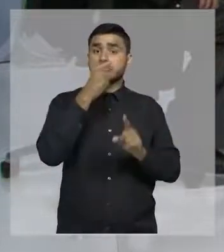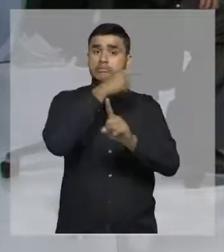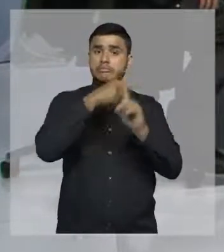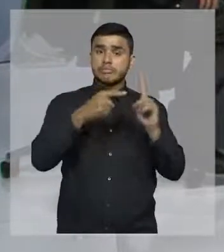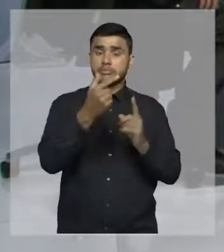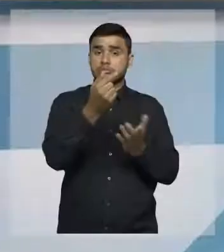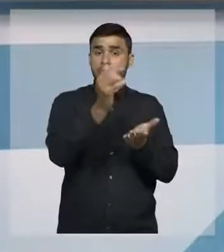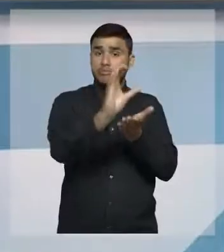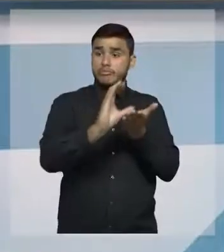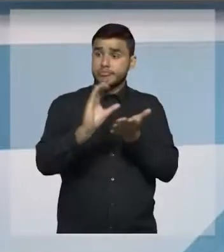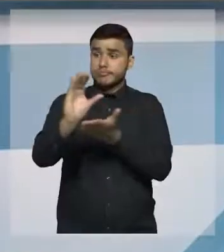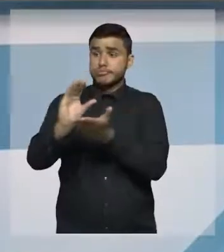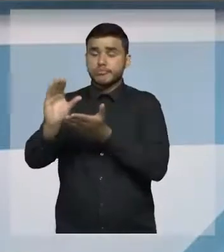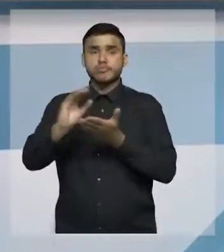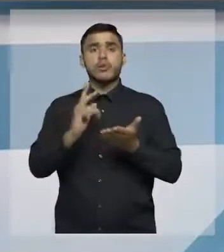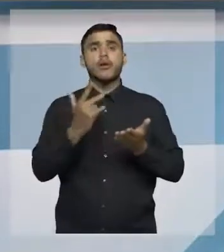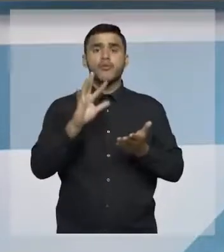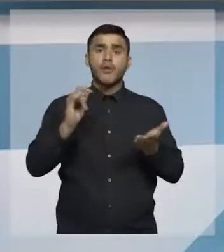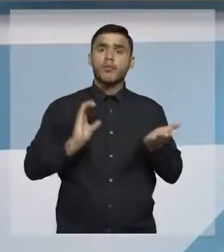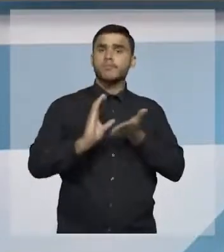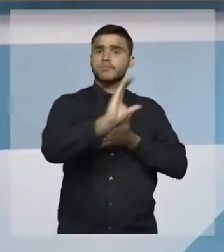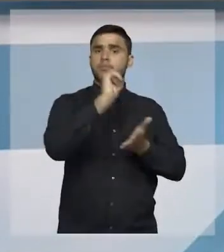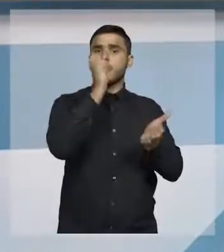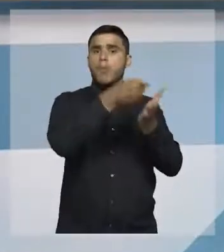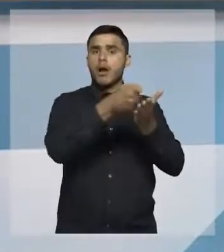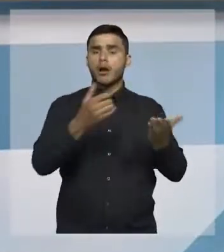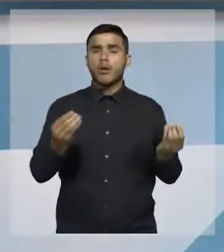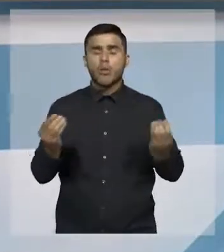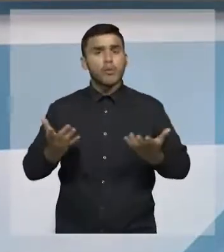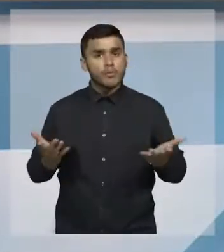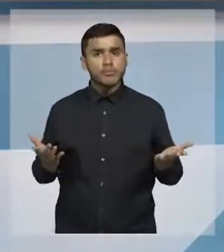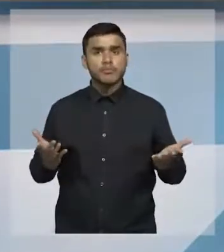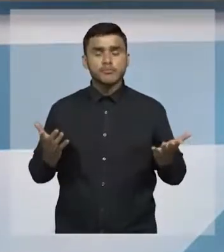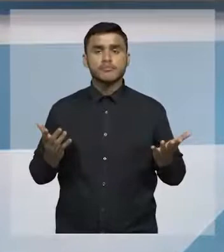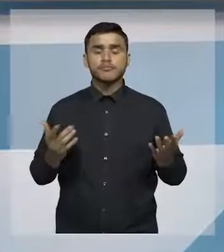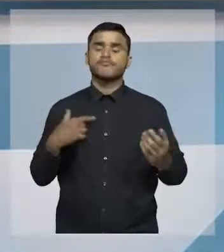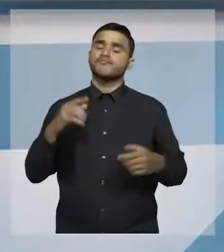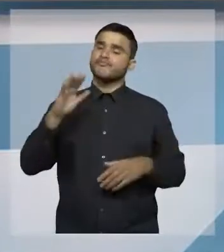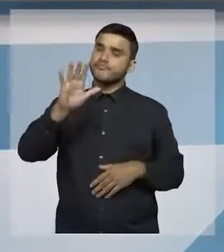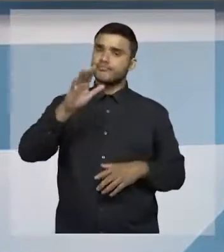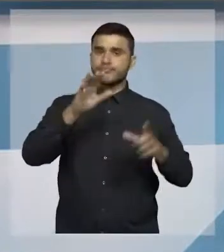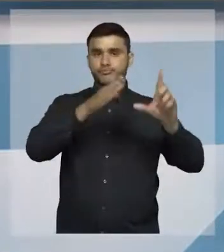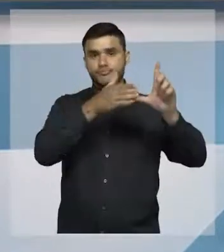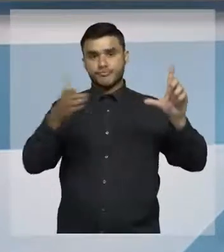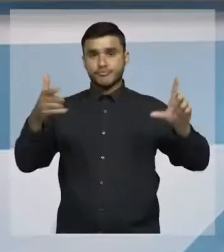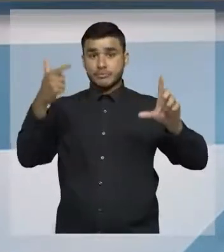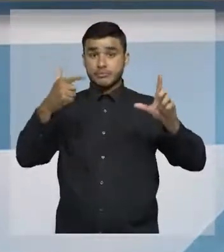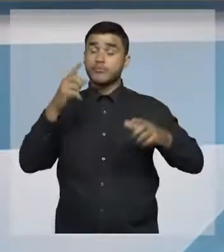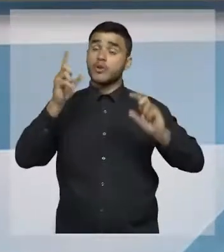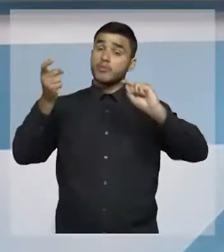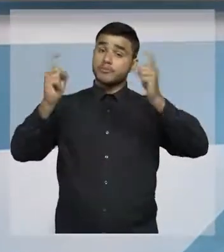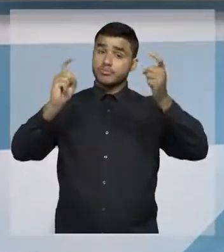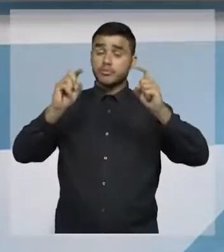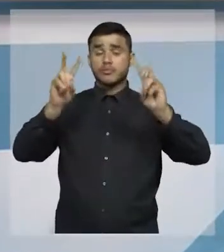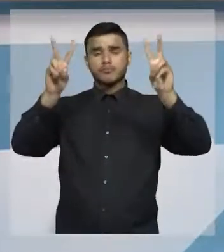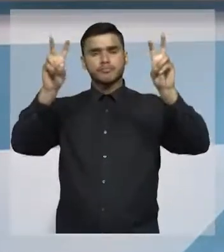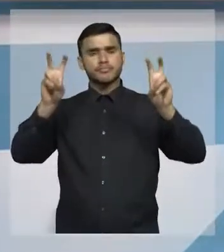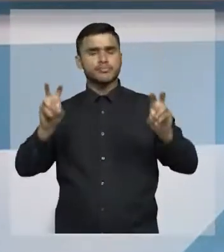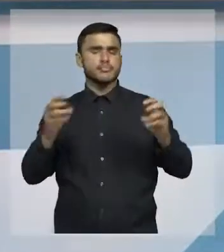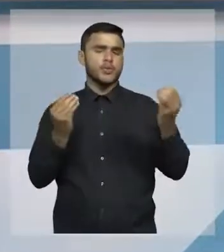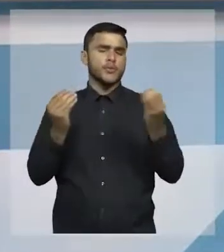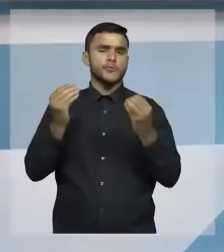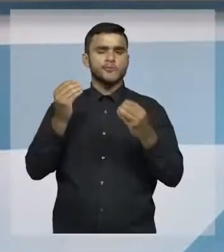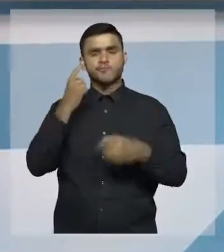pior, no próximo bloco a gente vai piorar um pouco essa discussão, né? Na medida que a gente vamos colocar outros aspectos, a